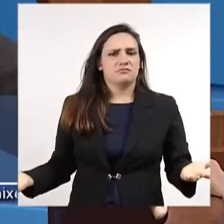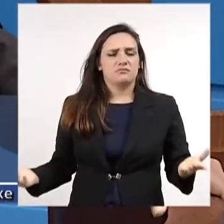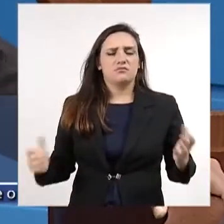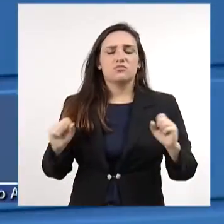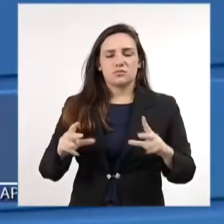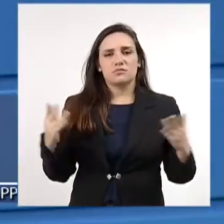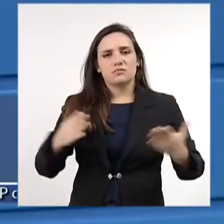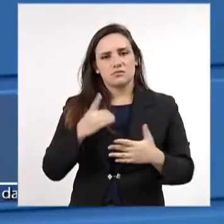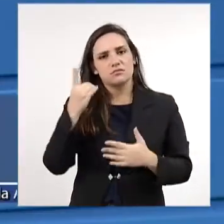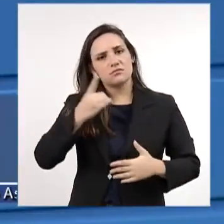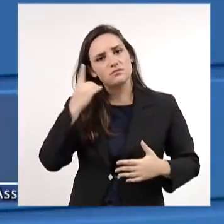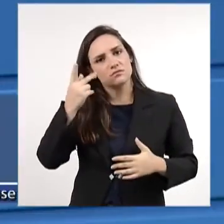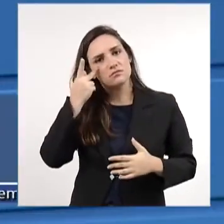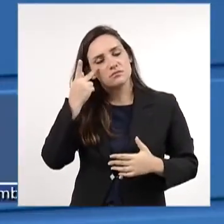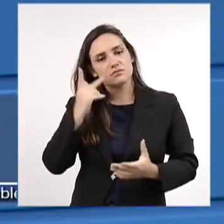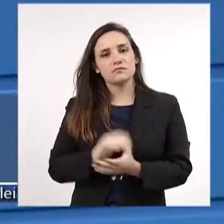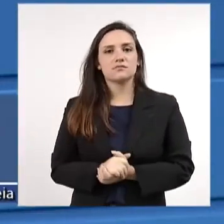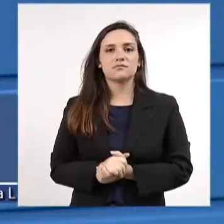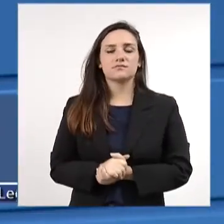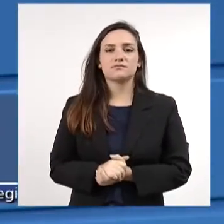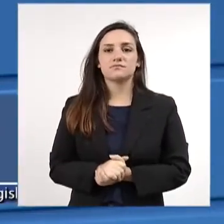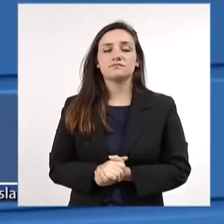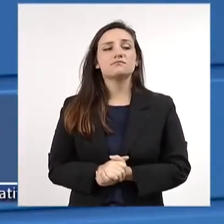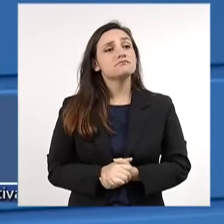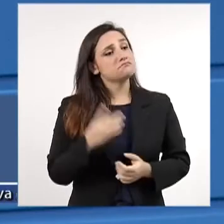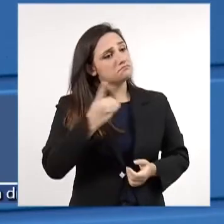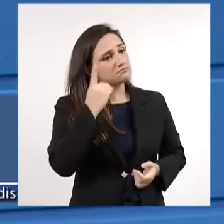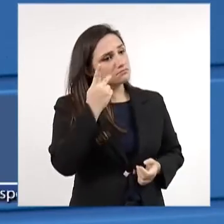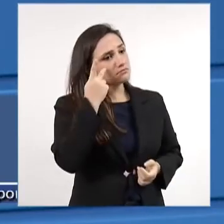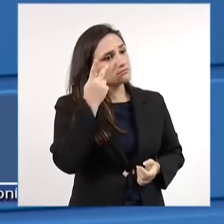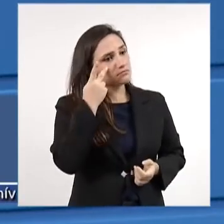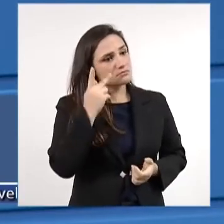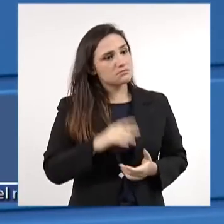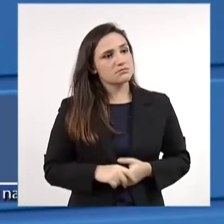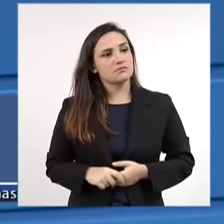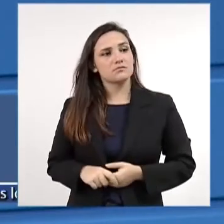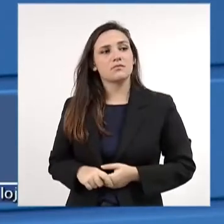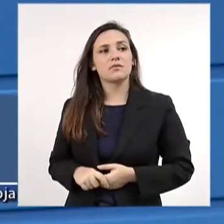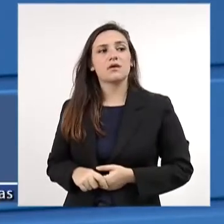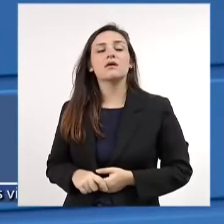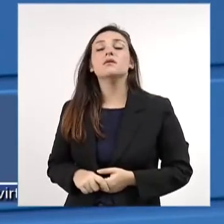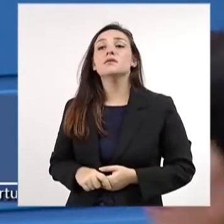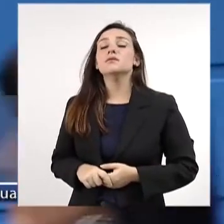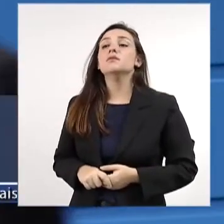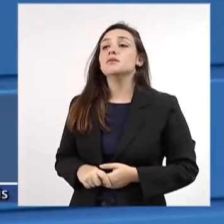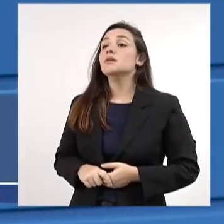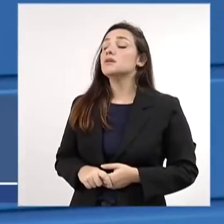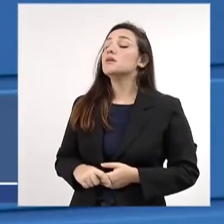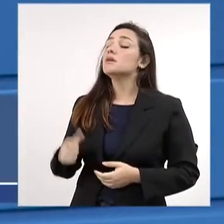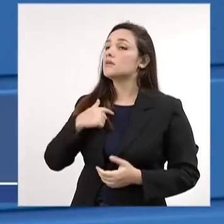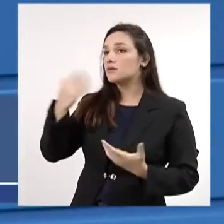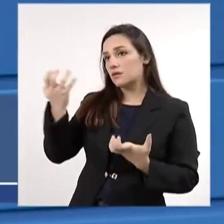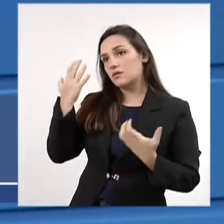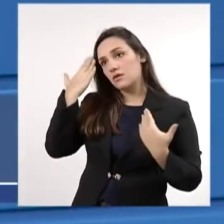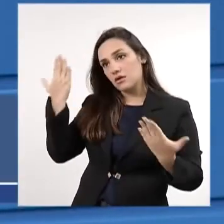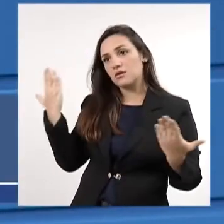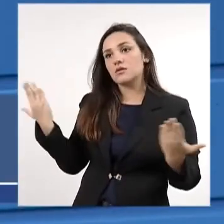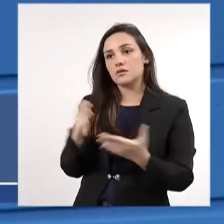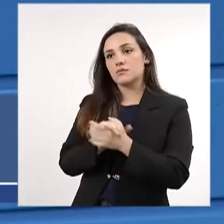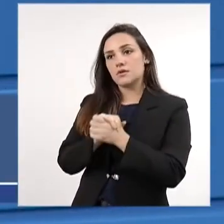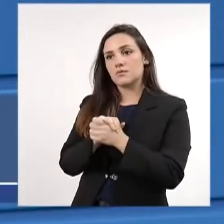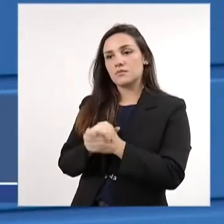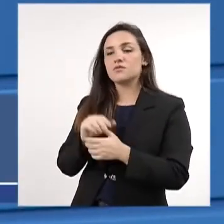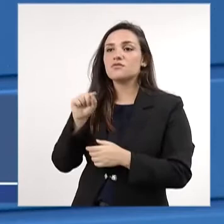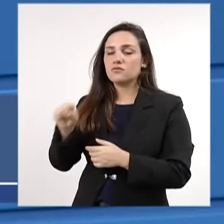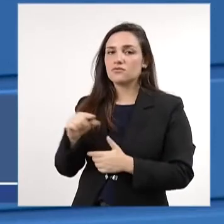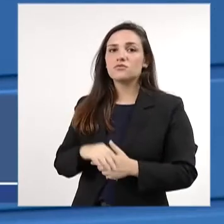Kemp? Deputado Cabomi, parabéns pelo pronunciamento. Eu queria apenas aqui dar uma contribuição, porque